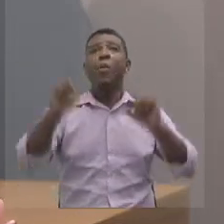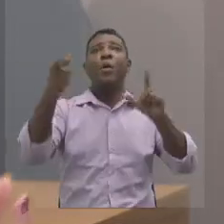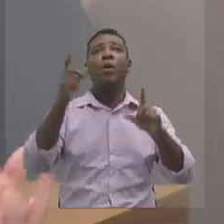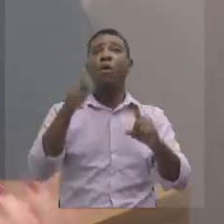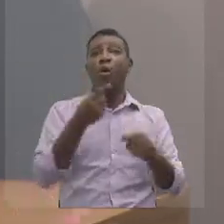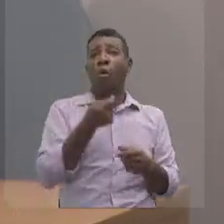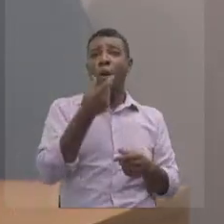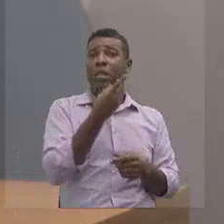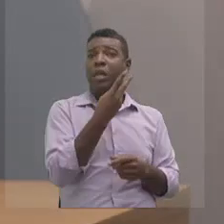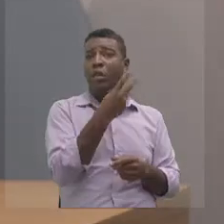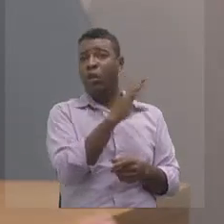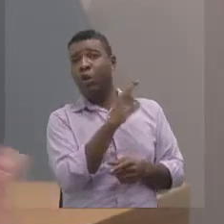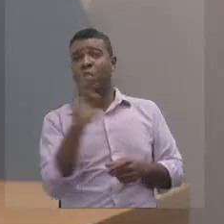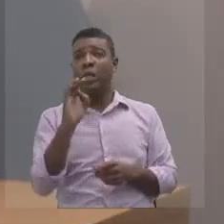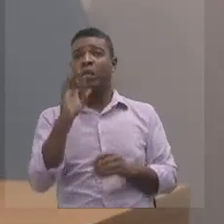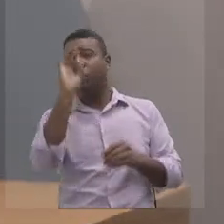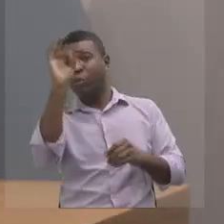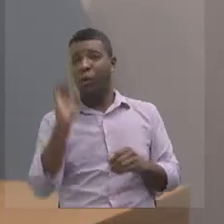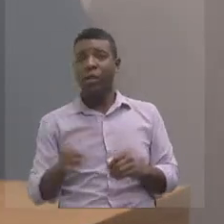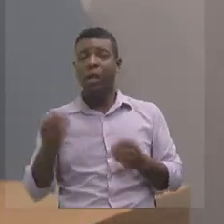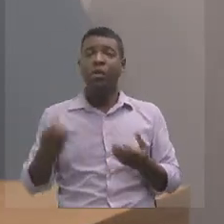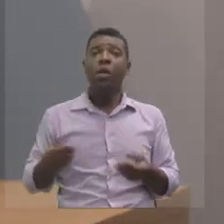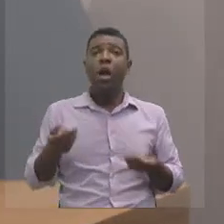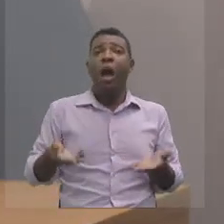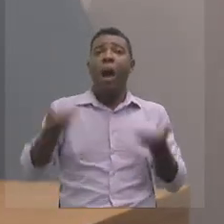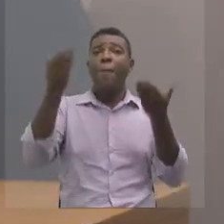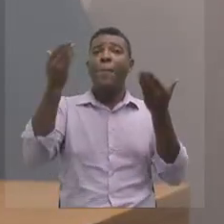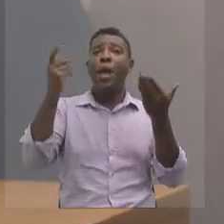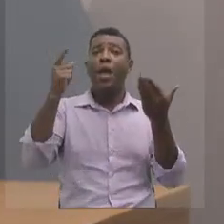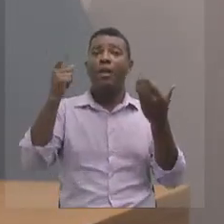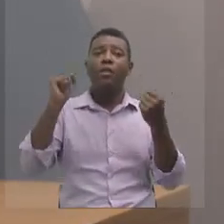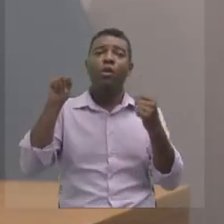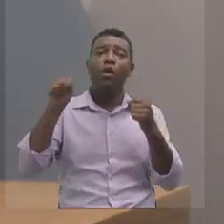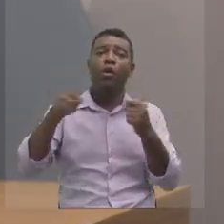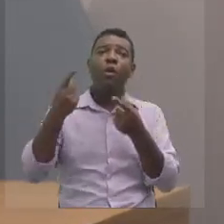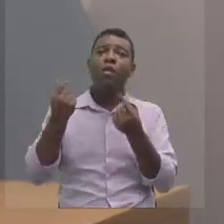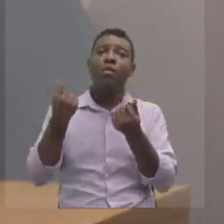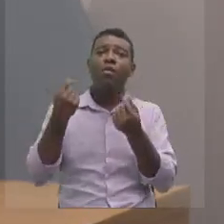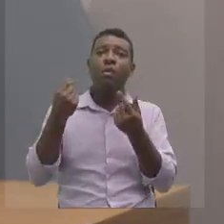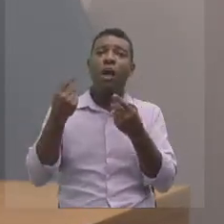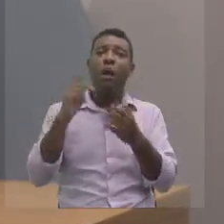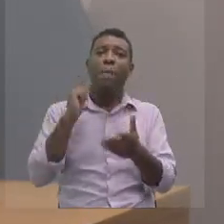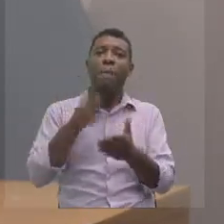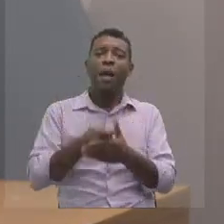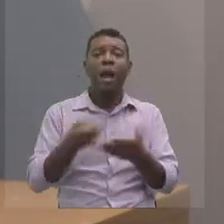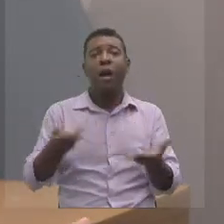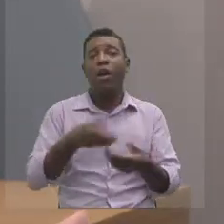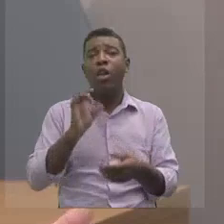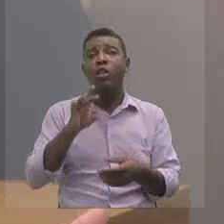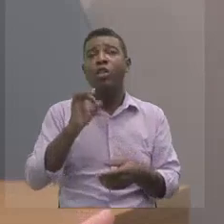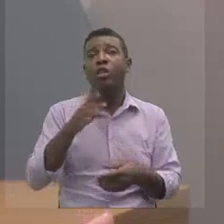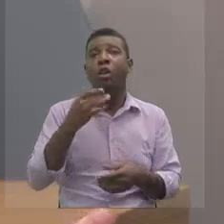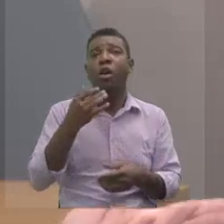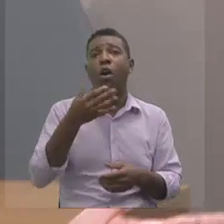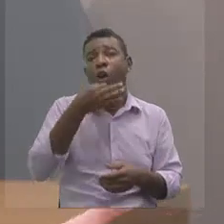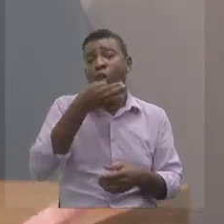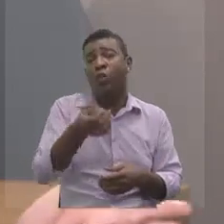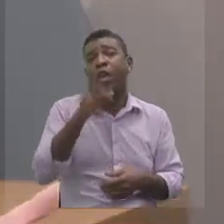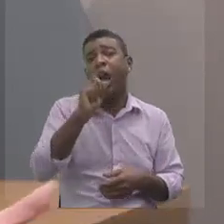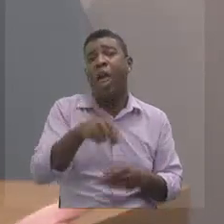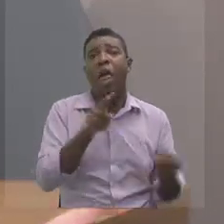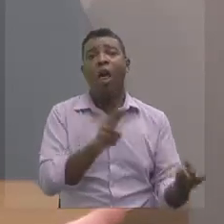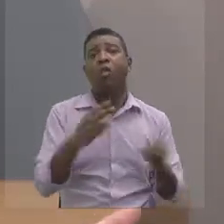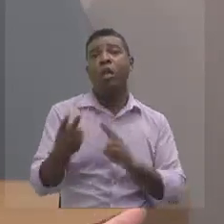de aumento de tarefa de 2019 para cá para agora a gente só justificar que foi uma atualização porque desde